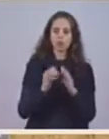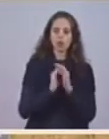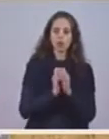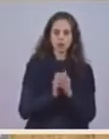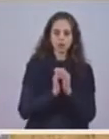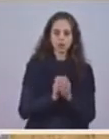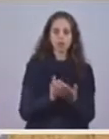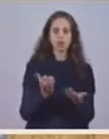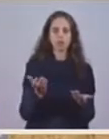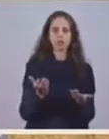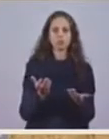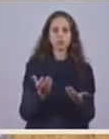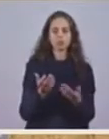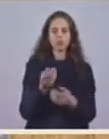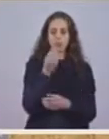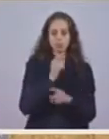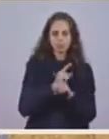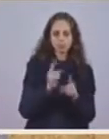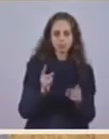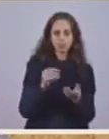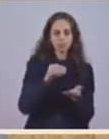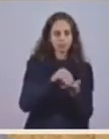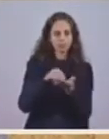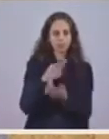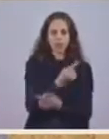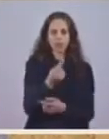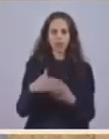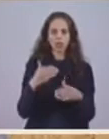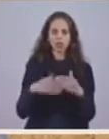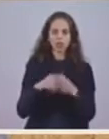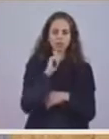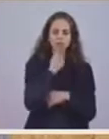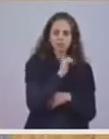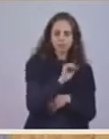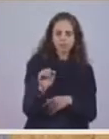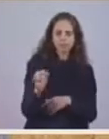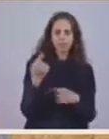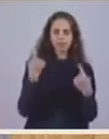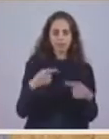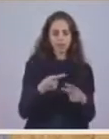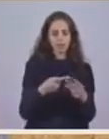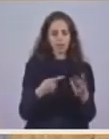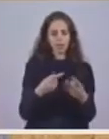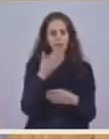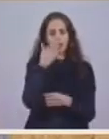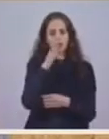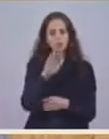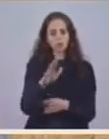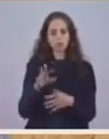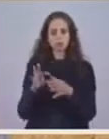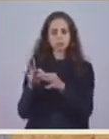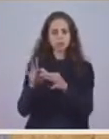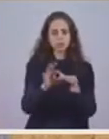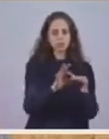oração, jejum e esmola que cada um faz no seu segredo, consistem em atitudes coletivas